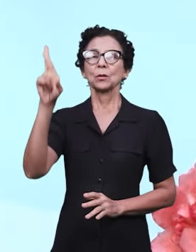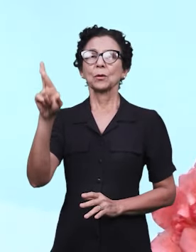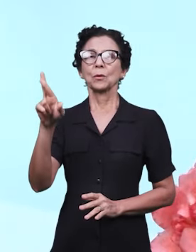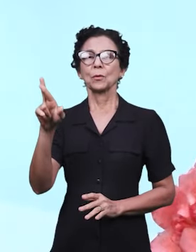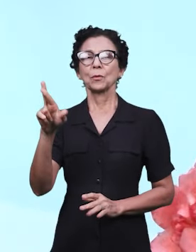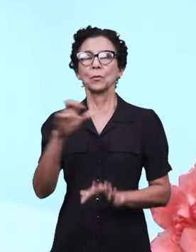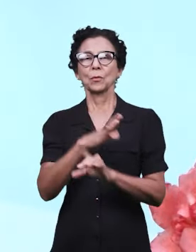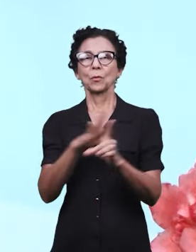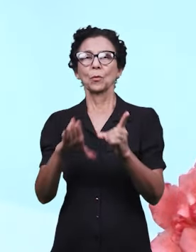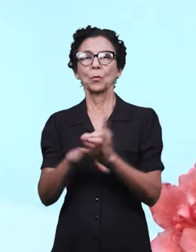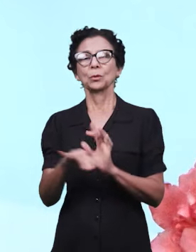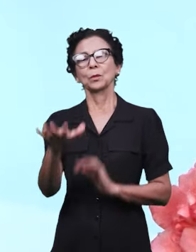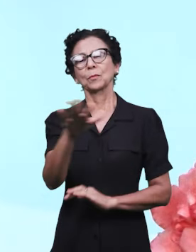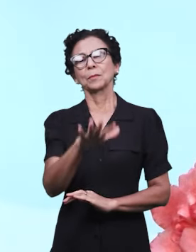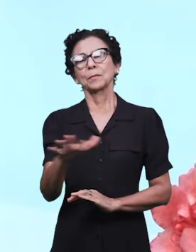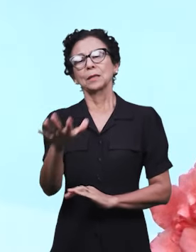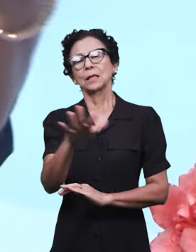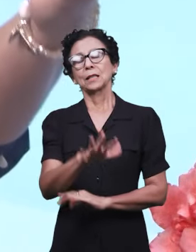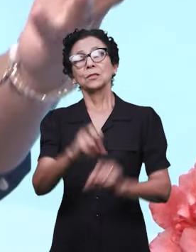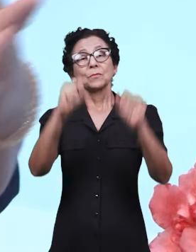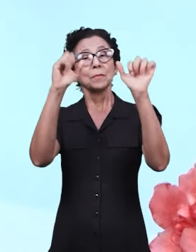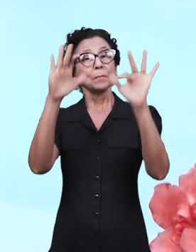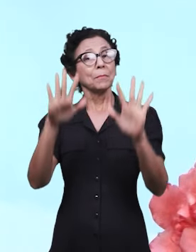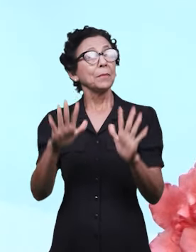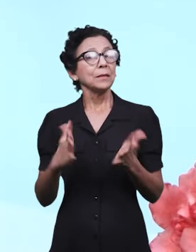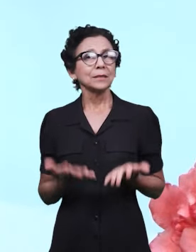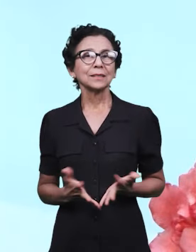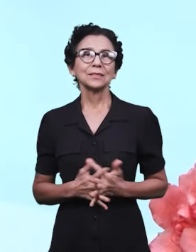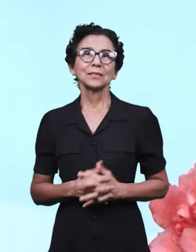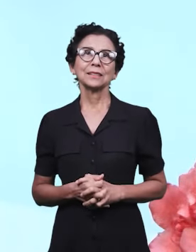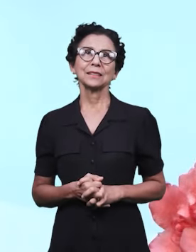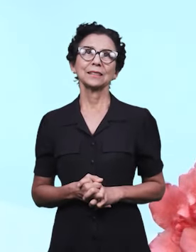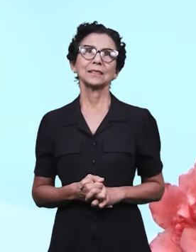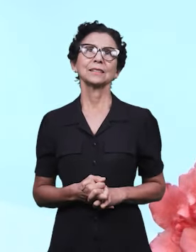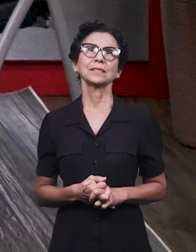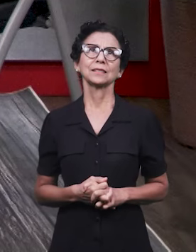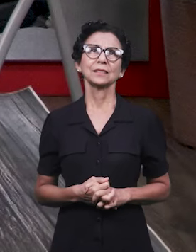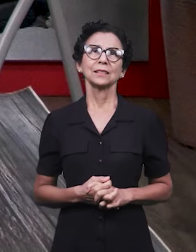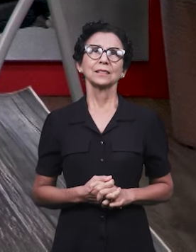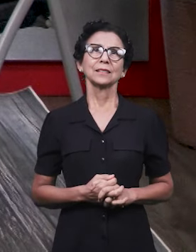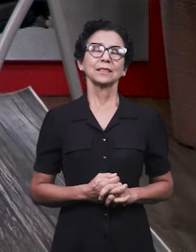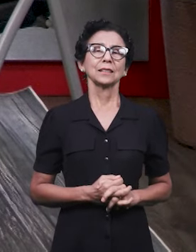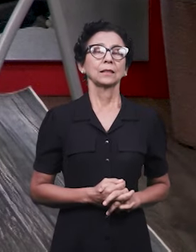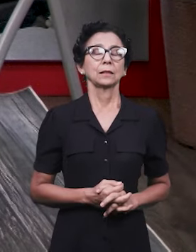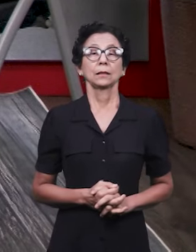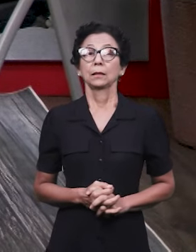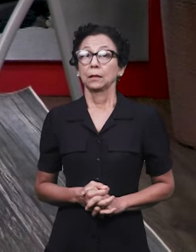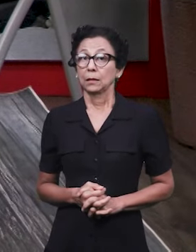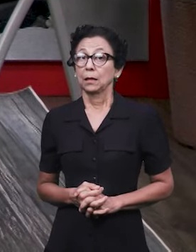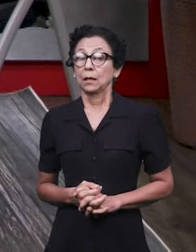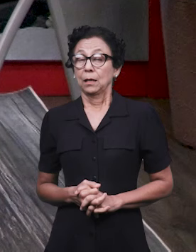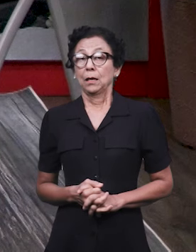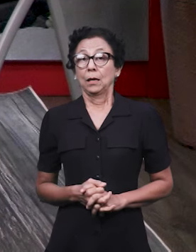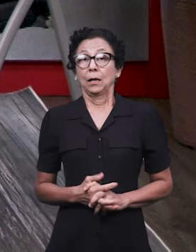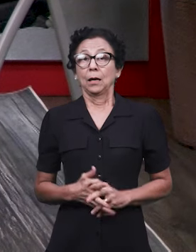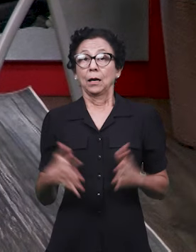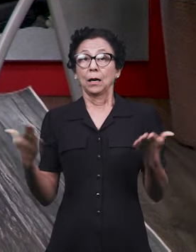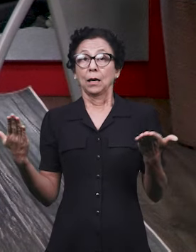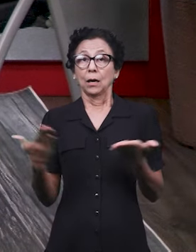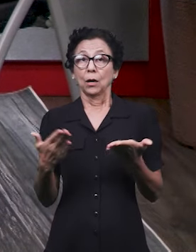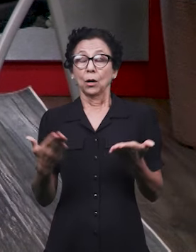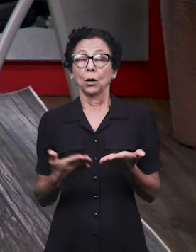é uma grande bênção, não é mesmo? Muitos de nós adultos mesmo, vemos os nossos dias de trabalho tão corrido, às vezes